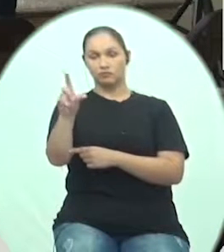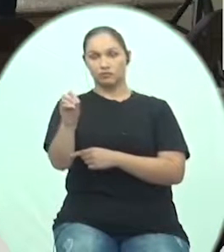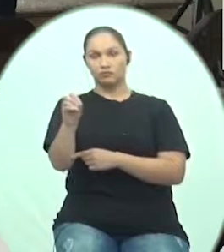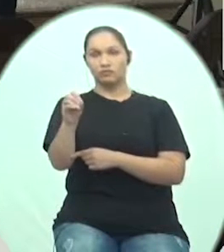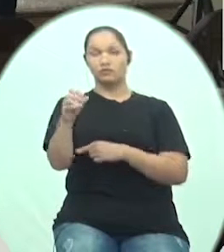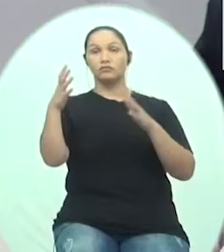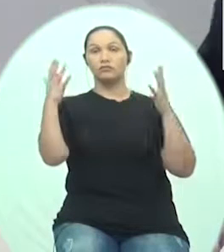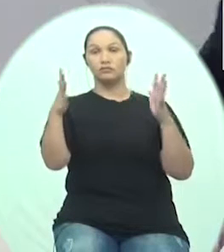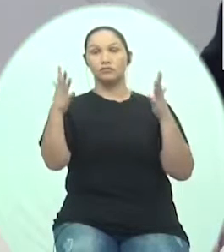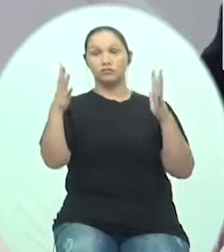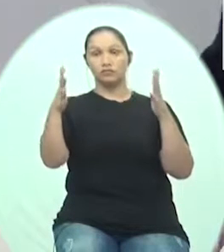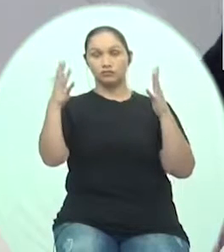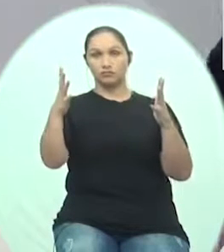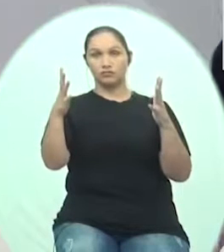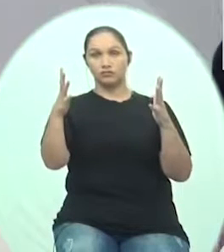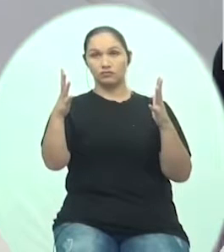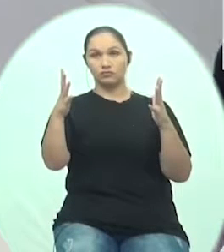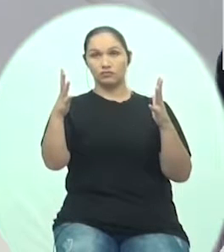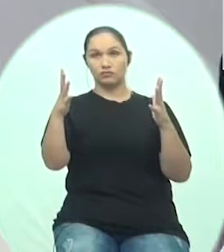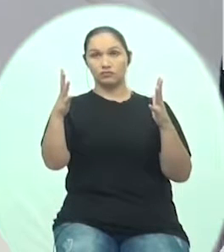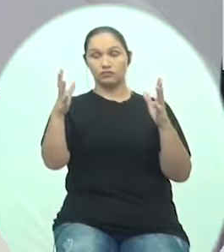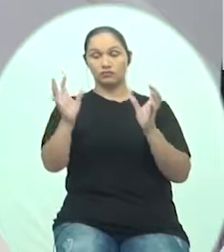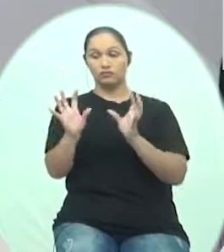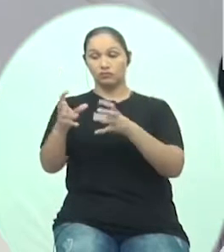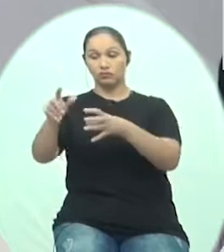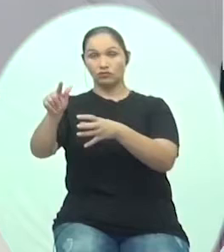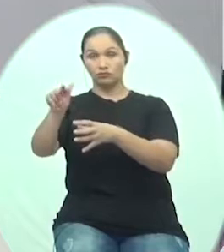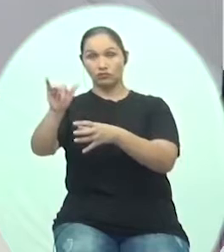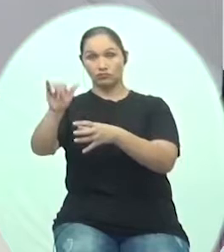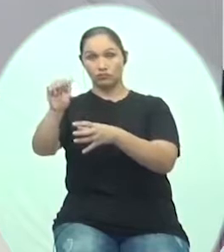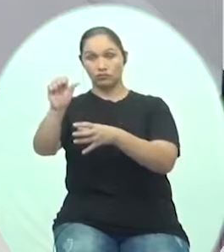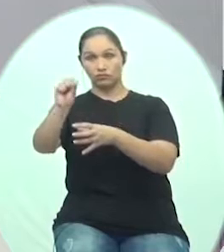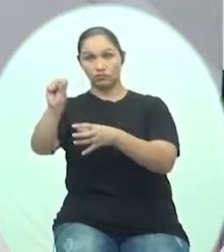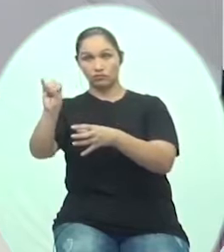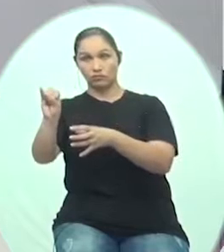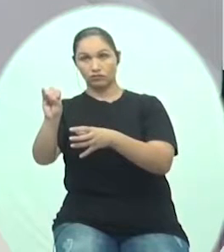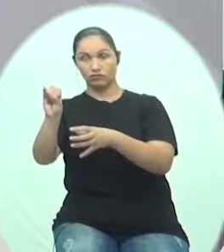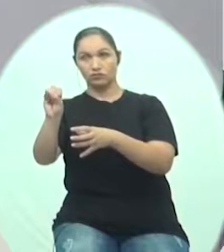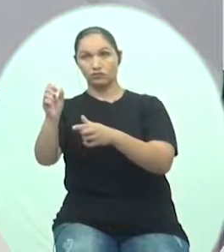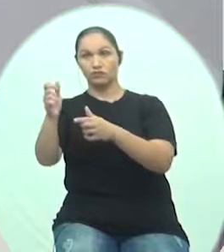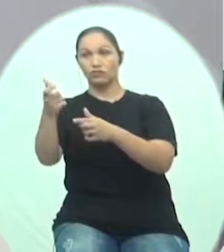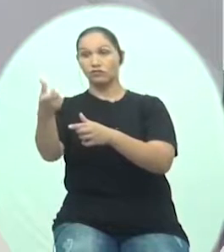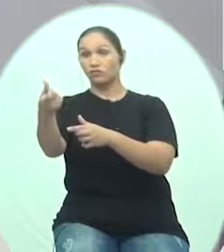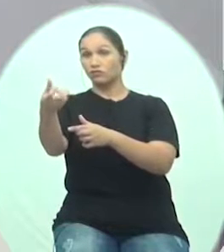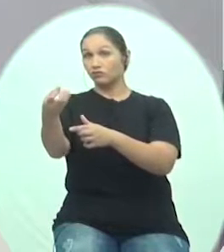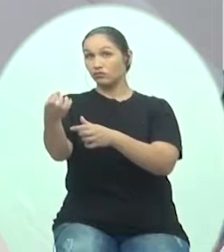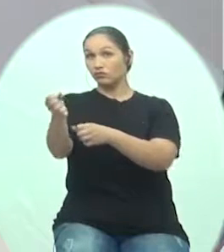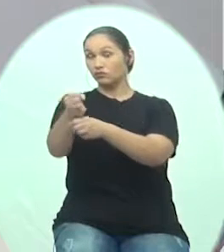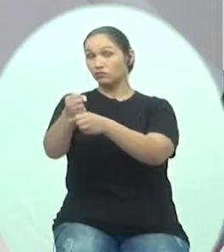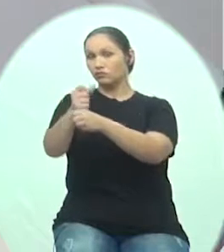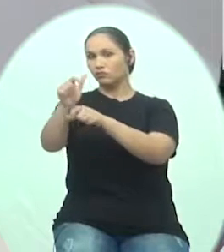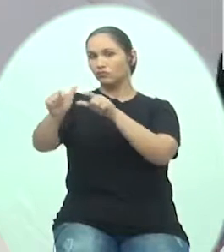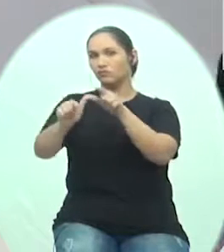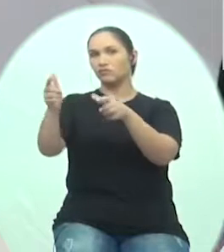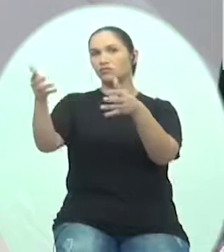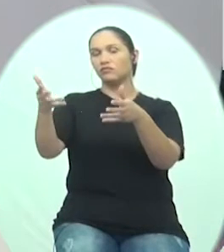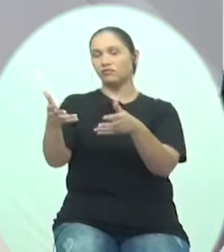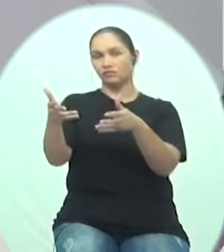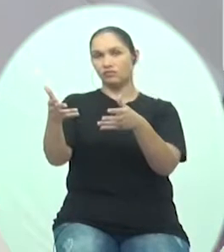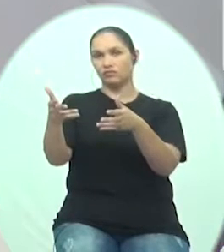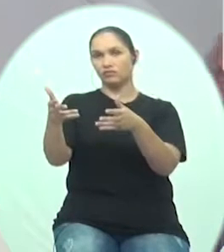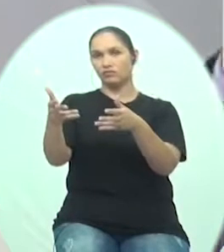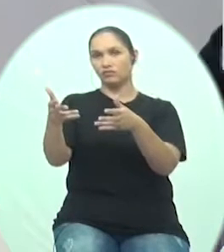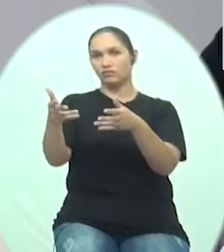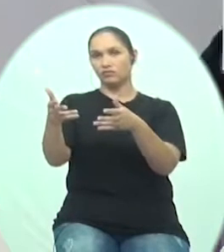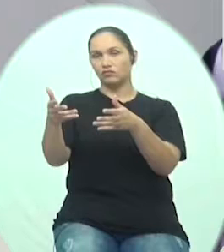aplaudindo a rede Gas Supermercados pelos 60 anos de atividade dessa forma Eh gostaríamos de convidar o